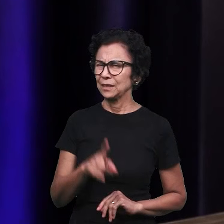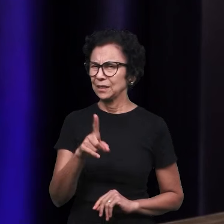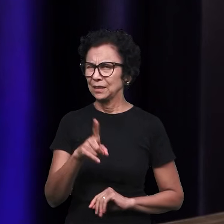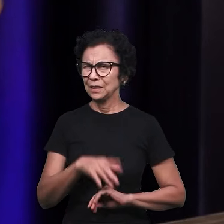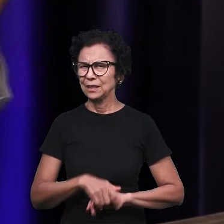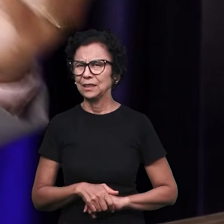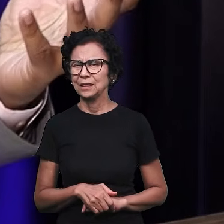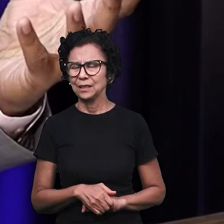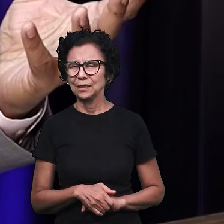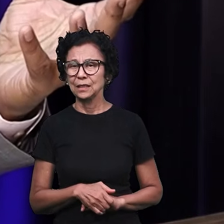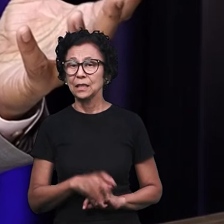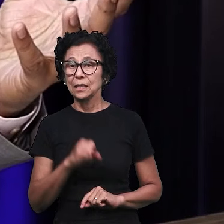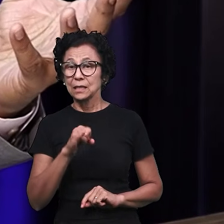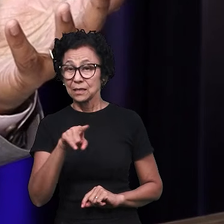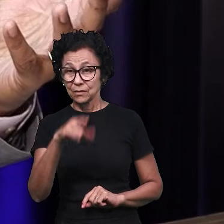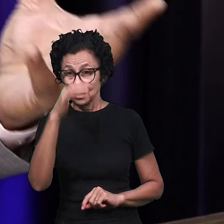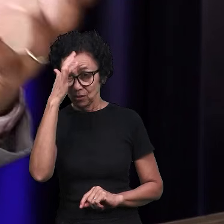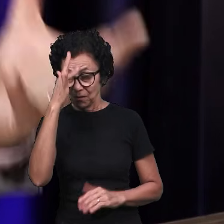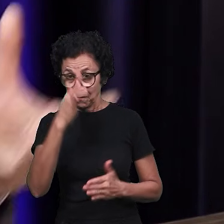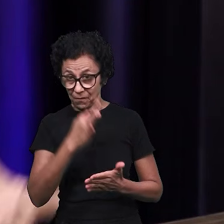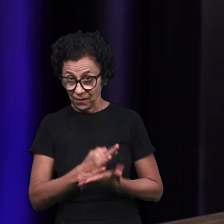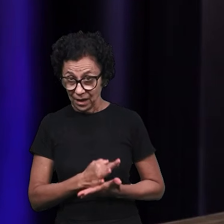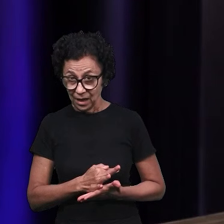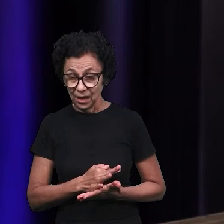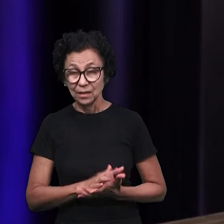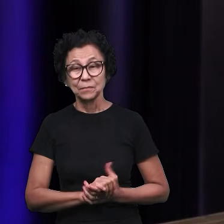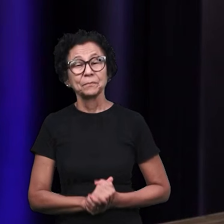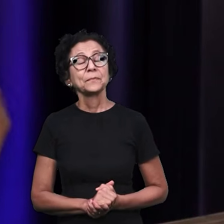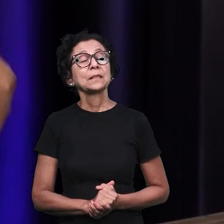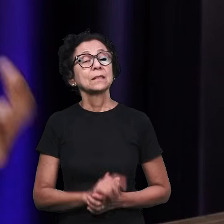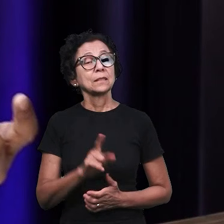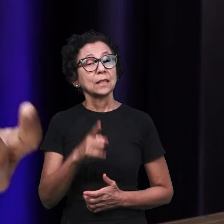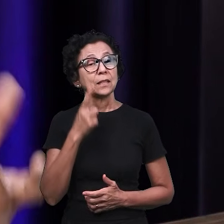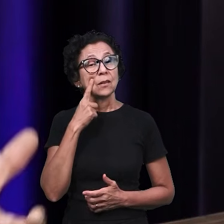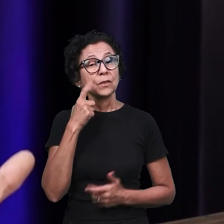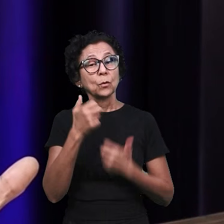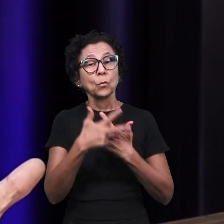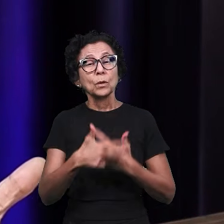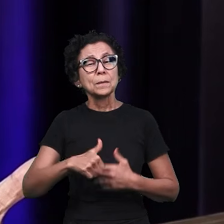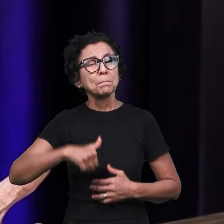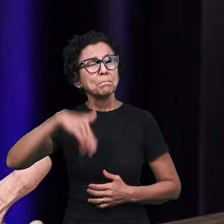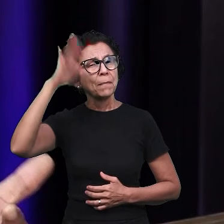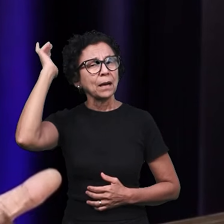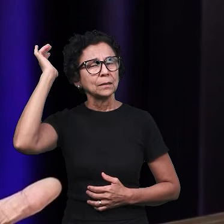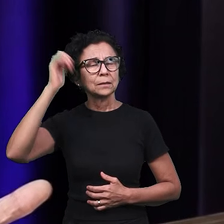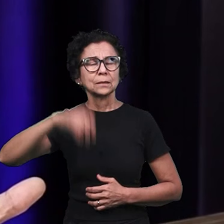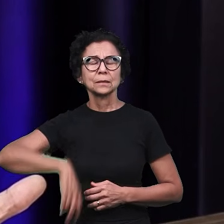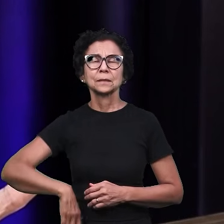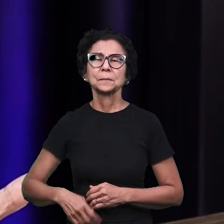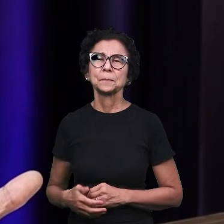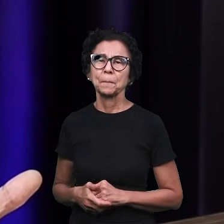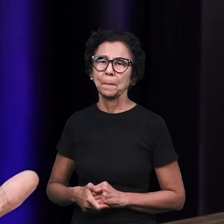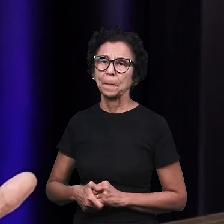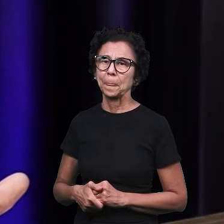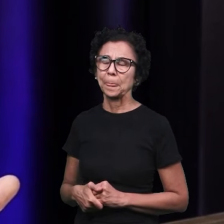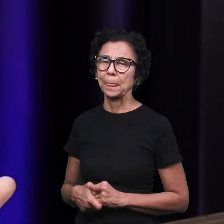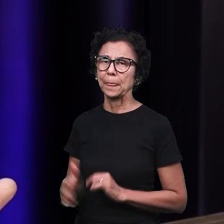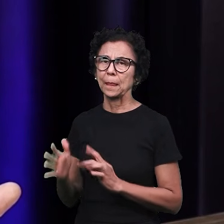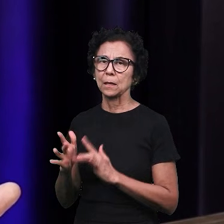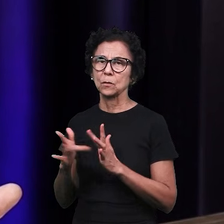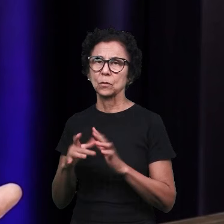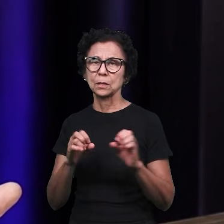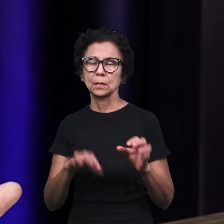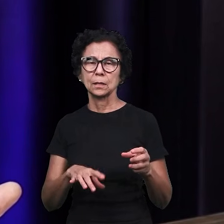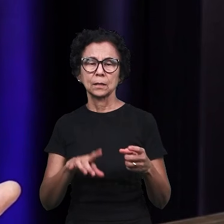que eles veriam coisas maiores se tivessem fé. Então, pela fé, Jesus ensina para eles ali 3 aspectos. Primeiro,